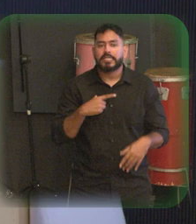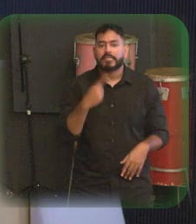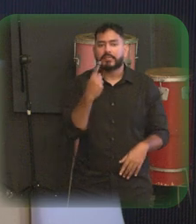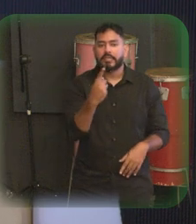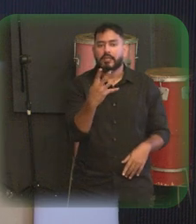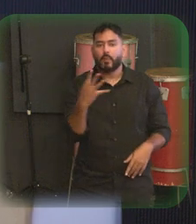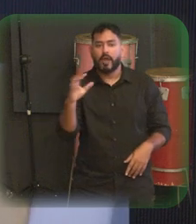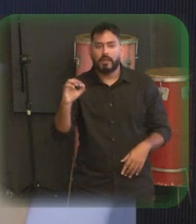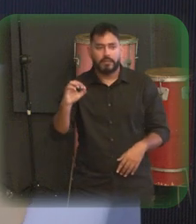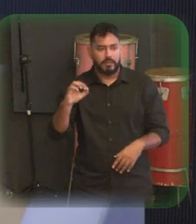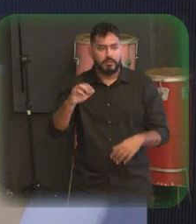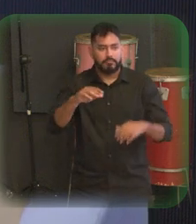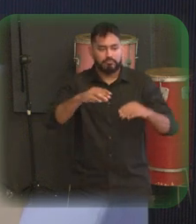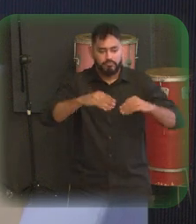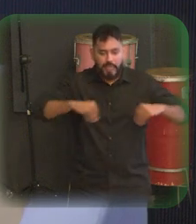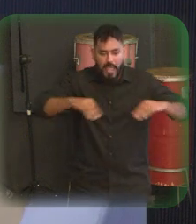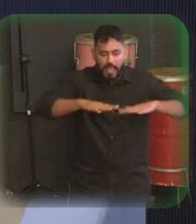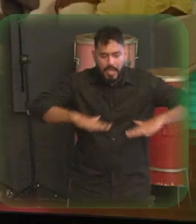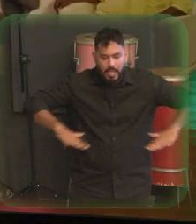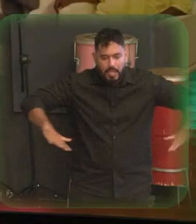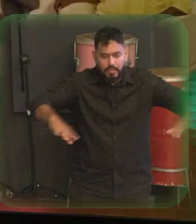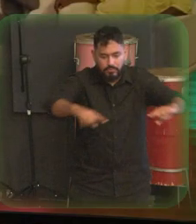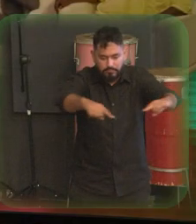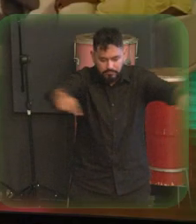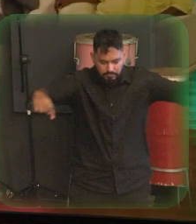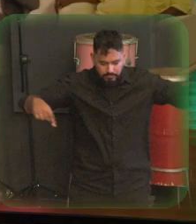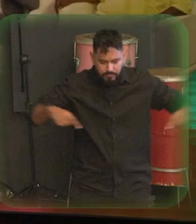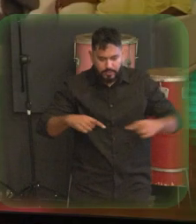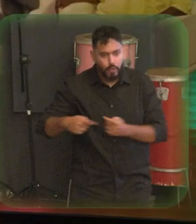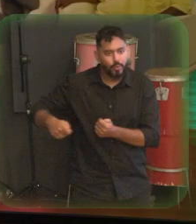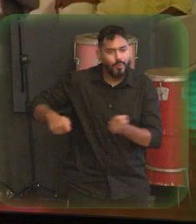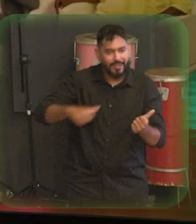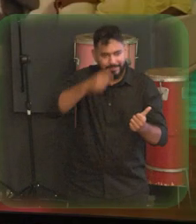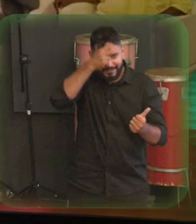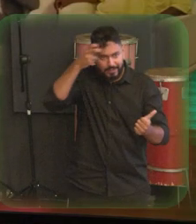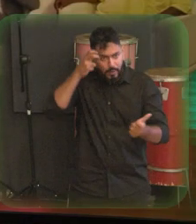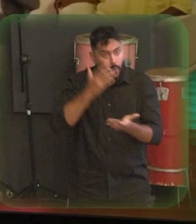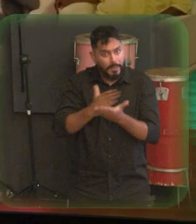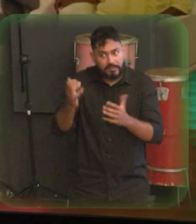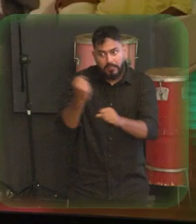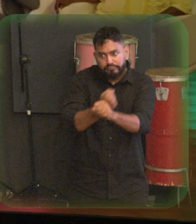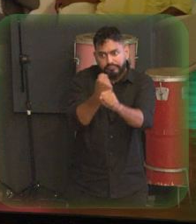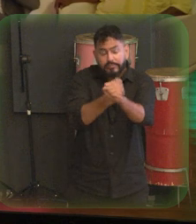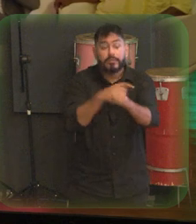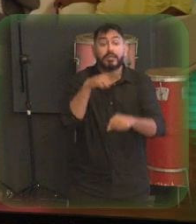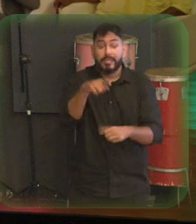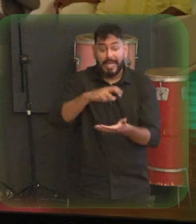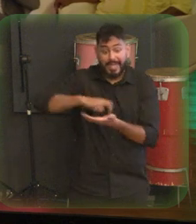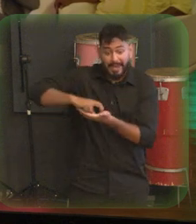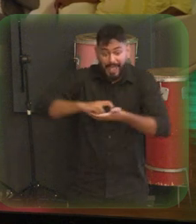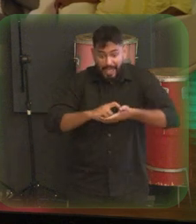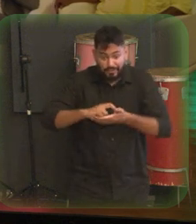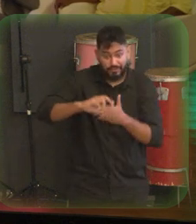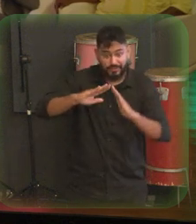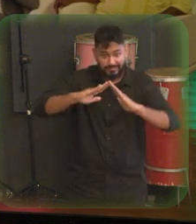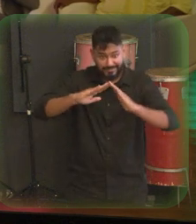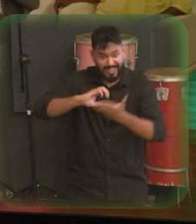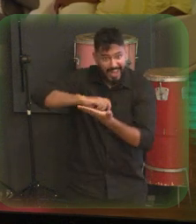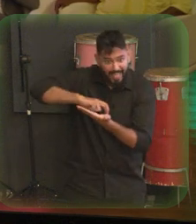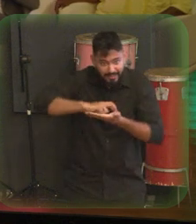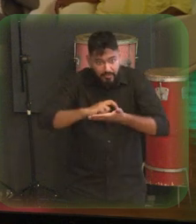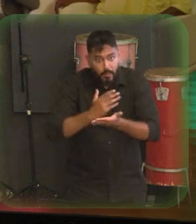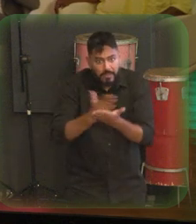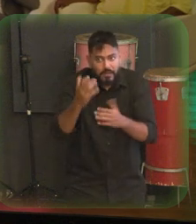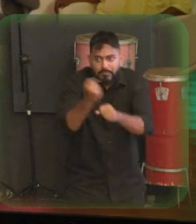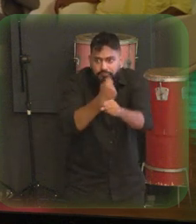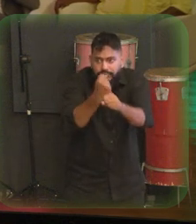por prefeituras para a gente começar o serviço. E quando essas creches começarem a ser construídas, a gente vai gerar emprego e quando elas